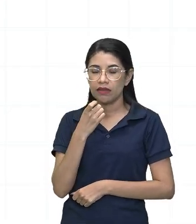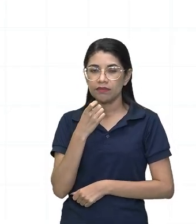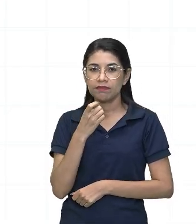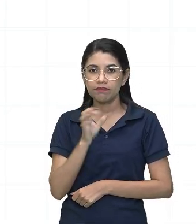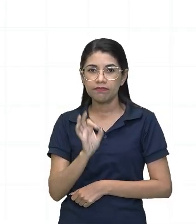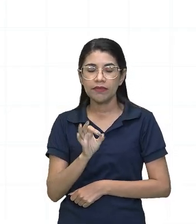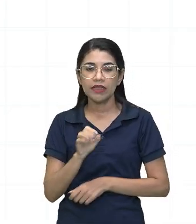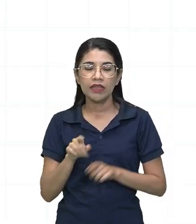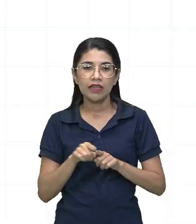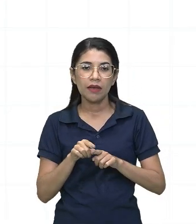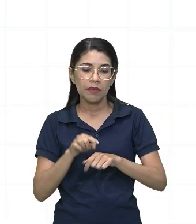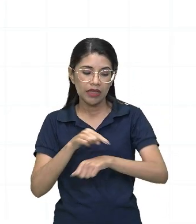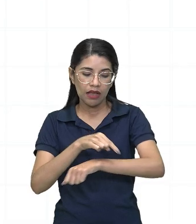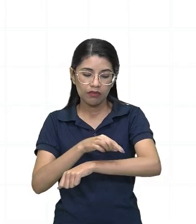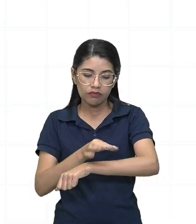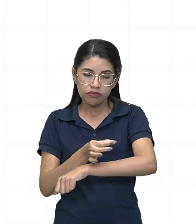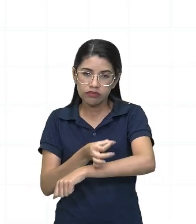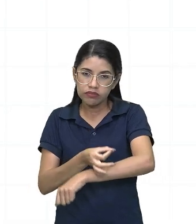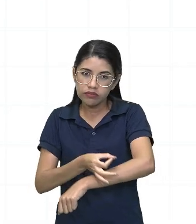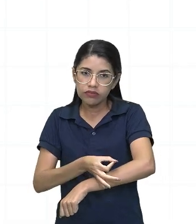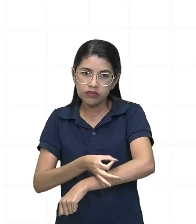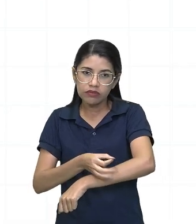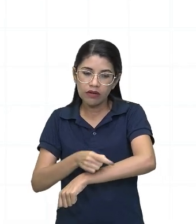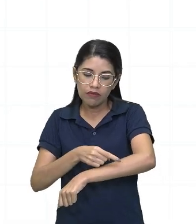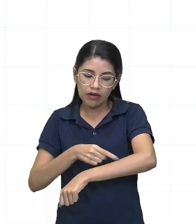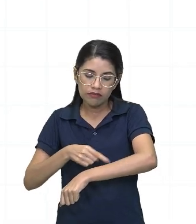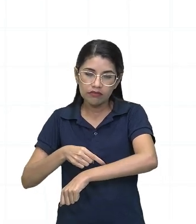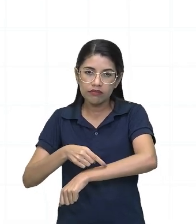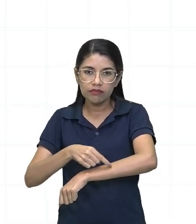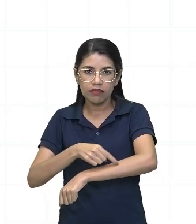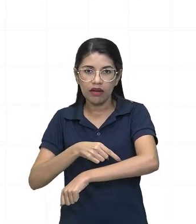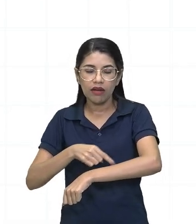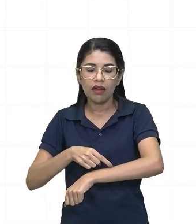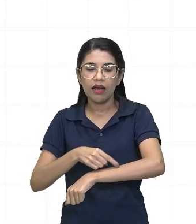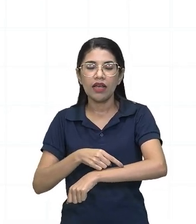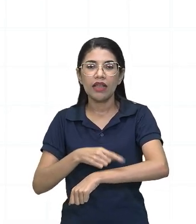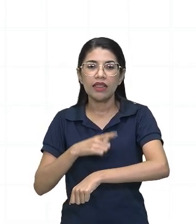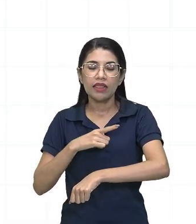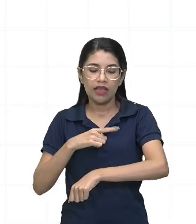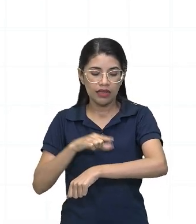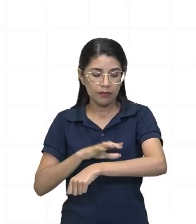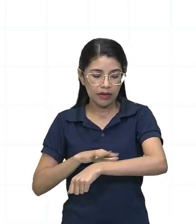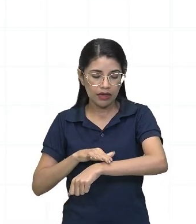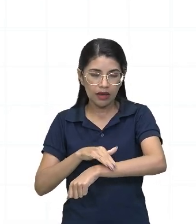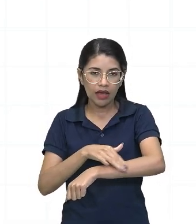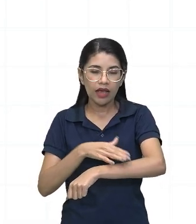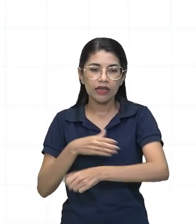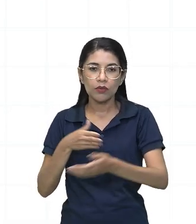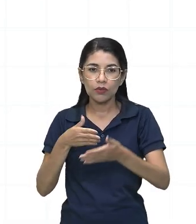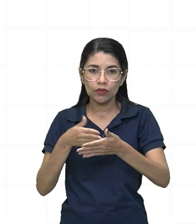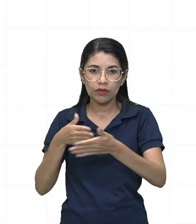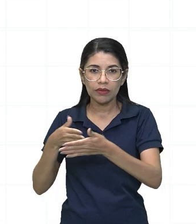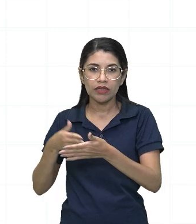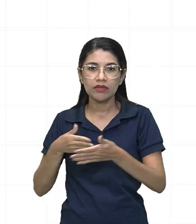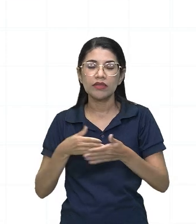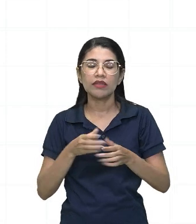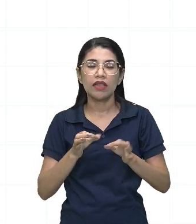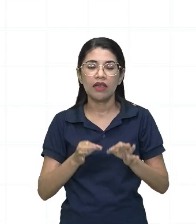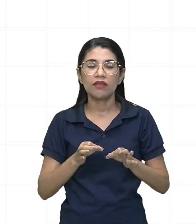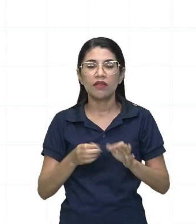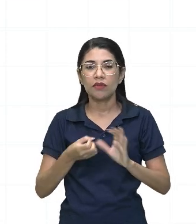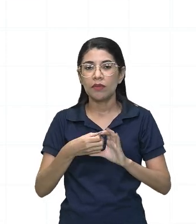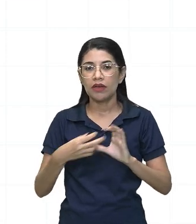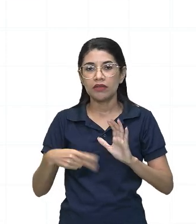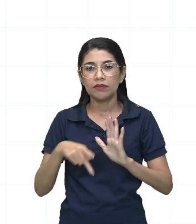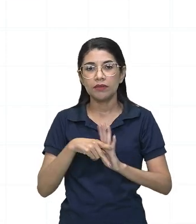são ovaladas, ela tem a forma oval, com bordas delimitadas, né? Então são